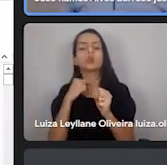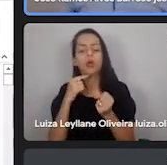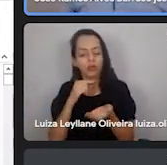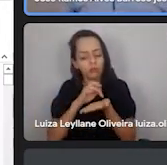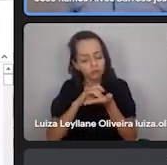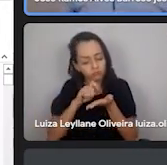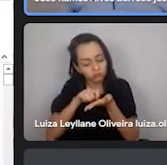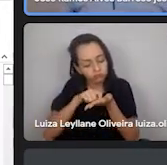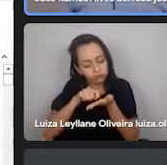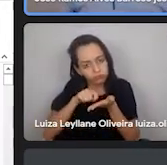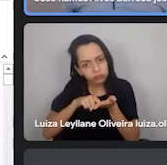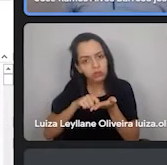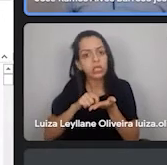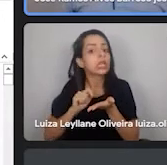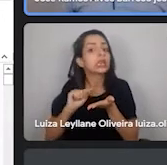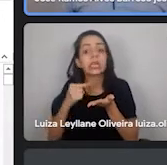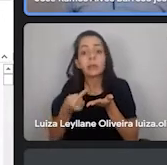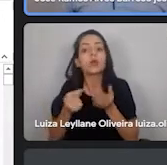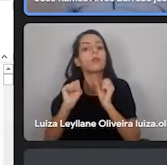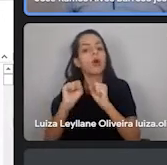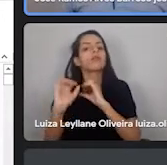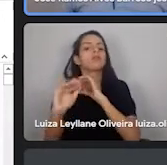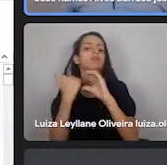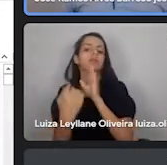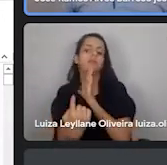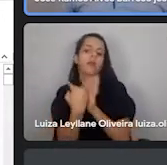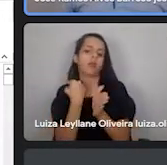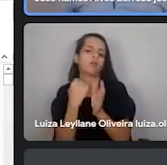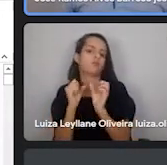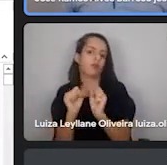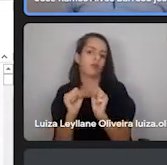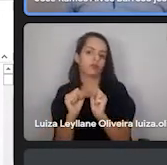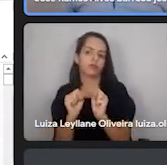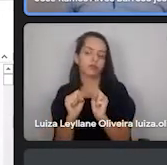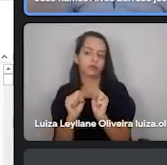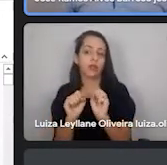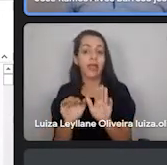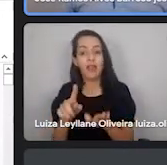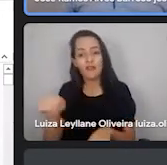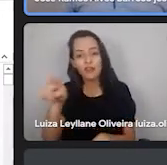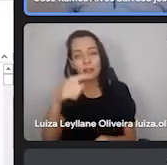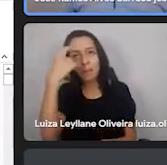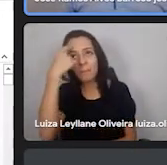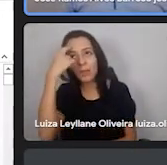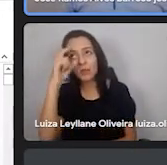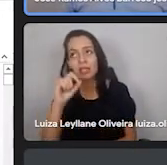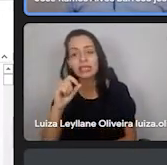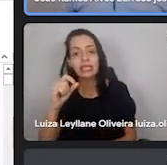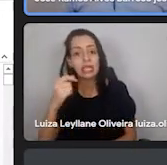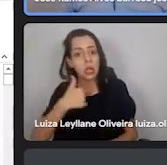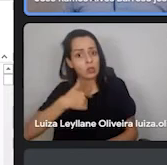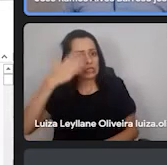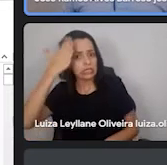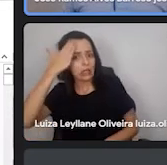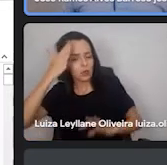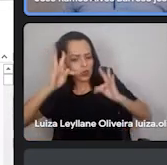depois me perguntar. Barroso, você sabe tudo sobre NR10? Não.